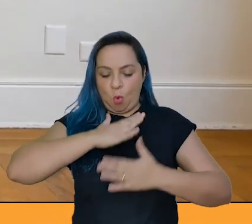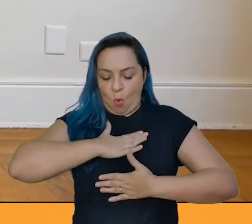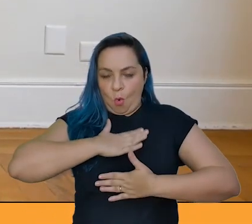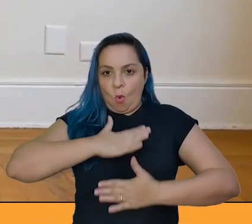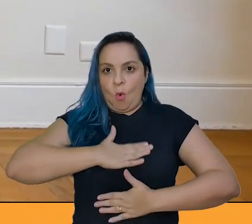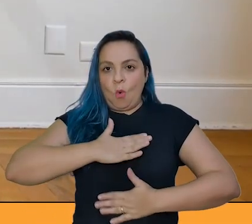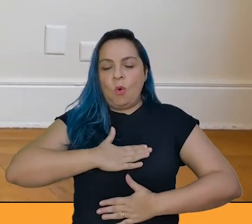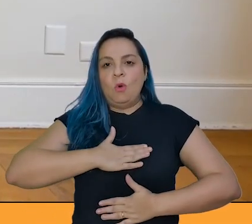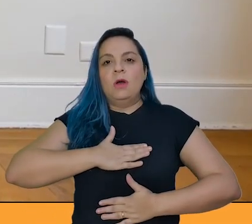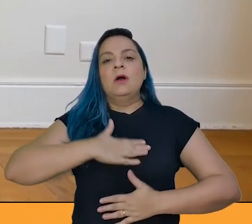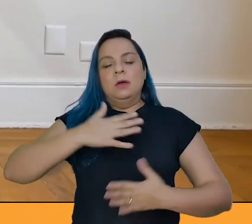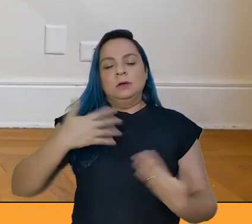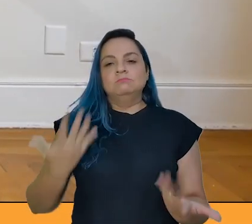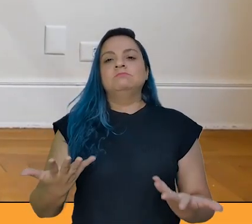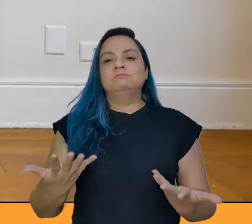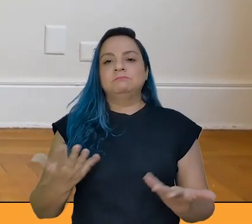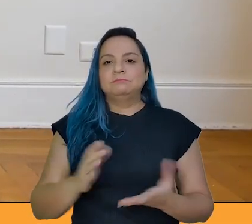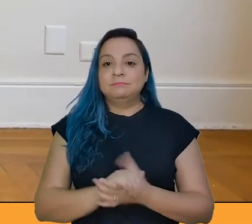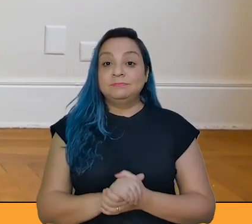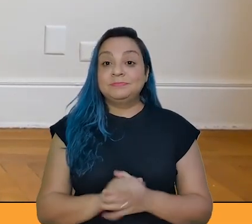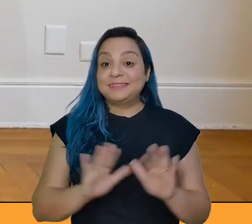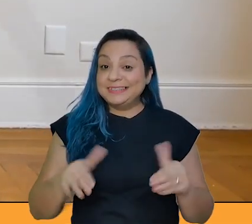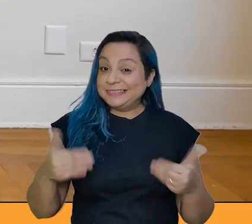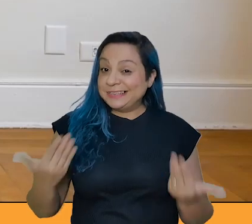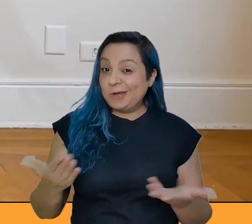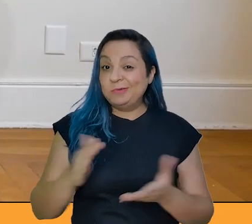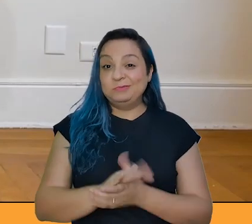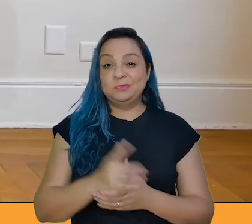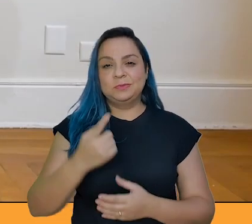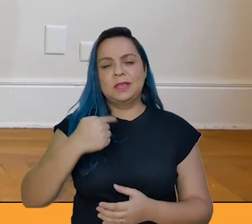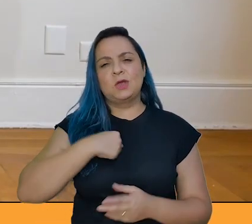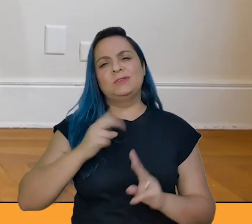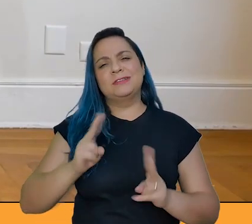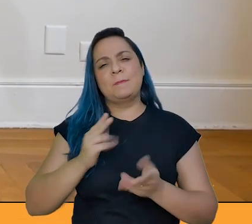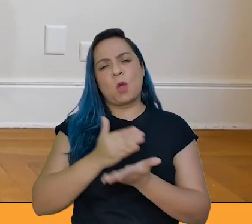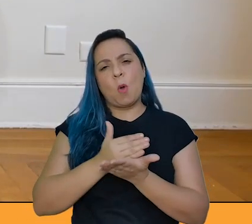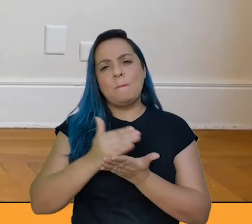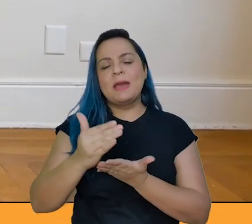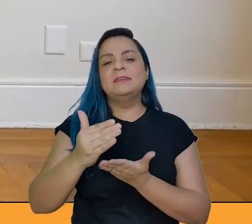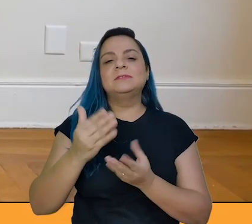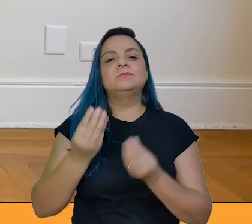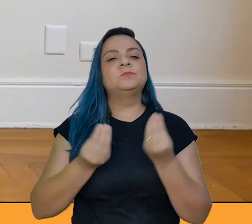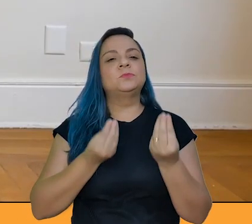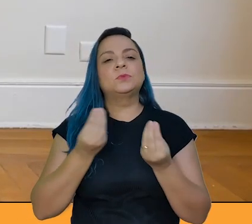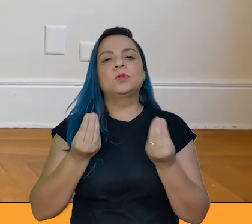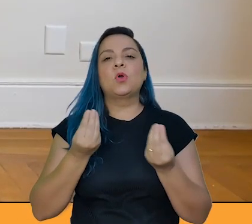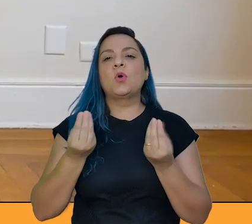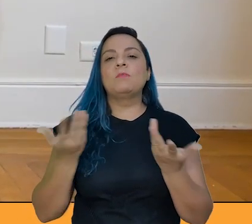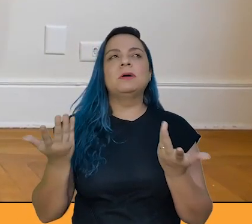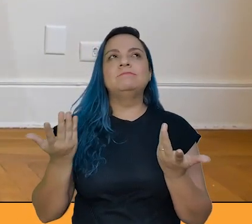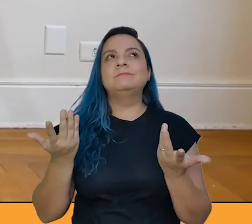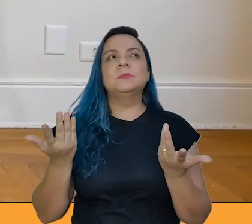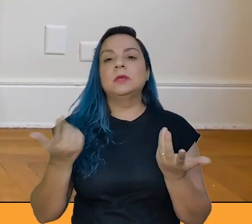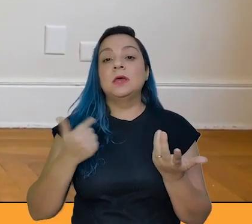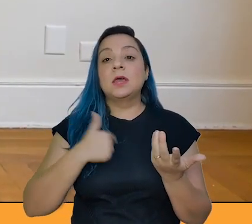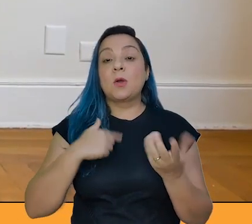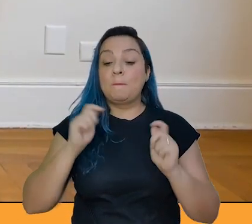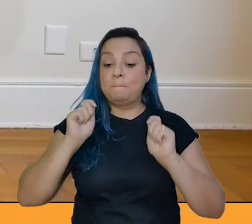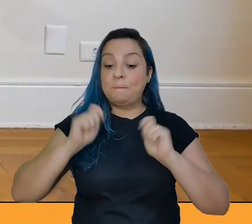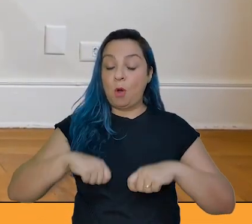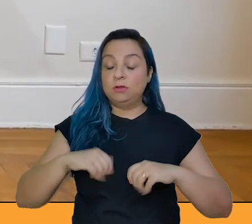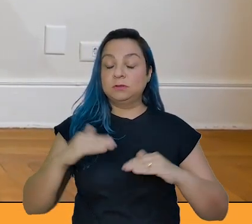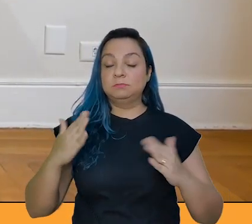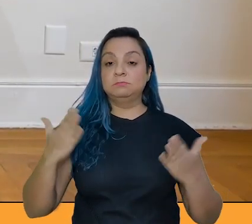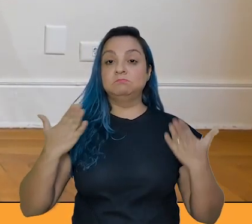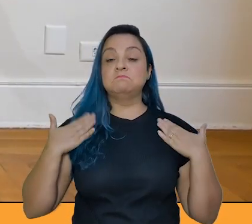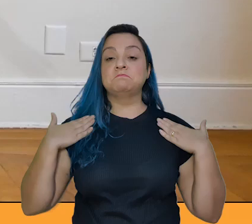para botar ele para jogo. Então, eu sempre começo com o aquecimento, onde eu possa alinhar a